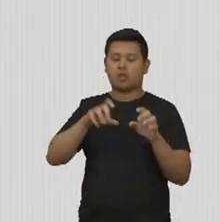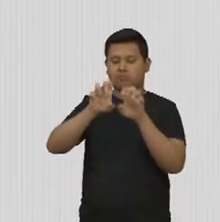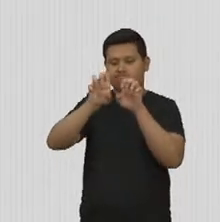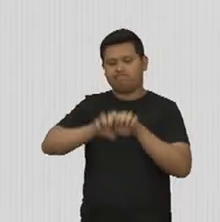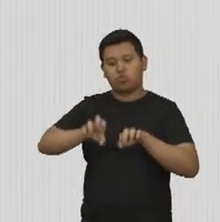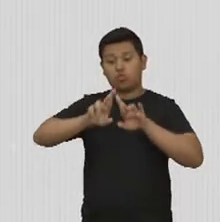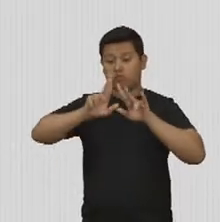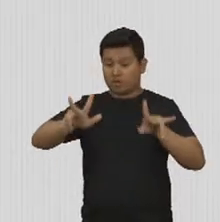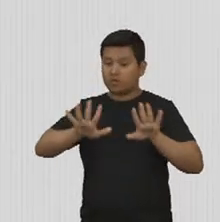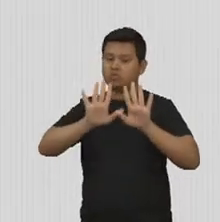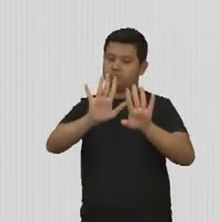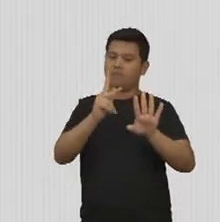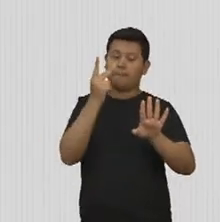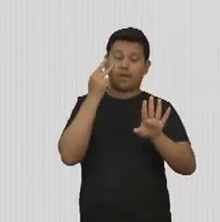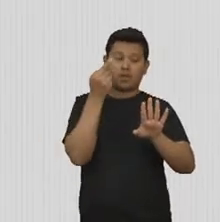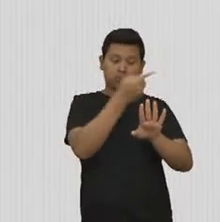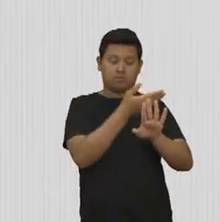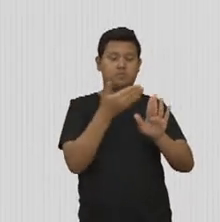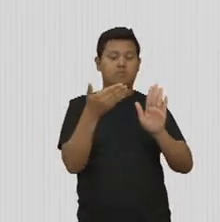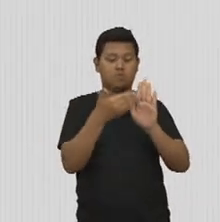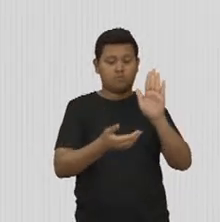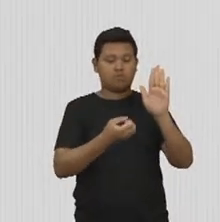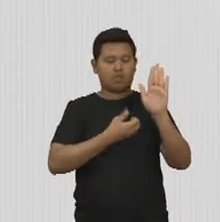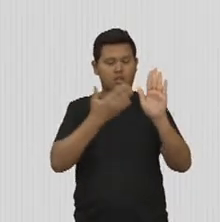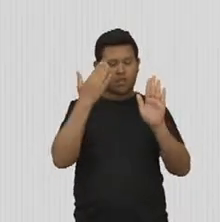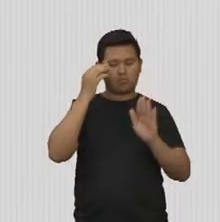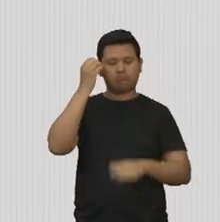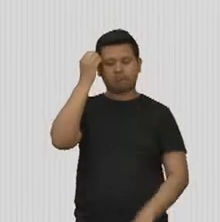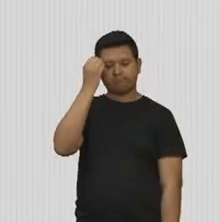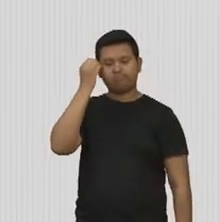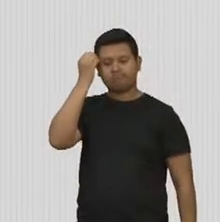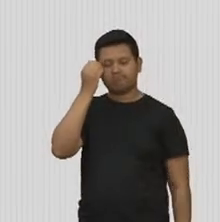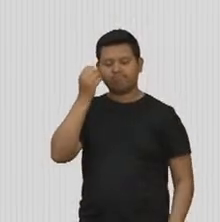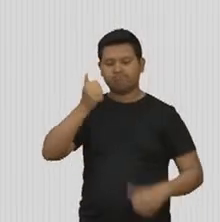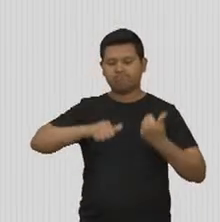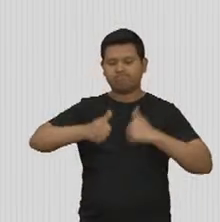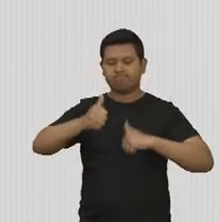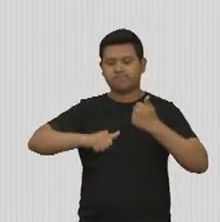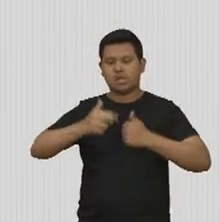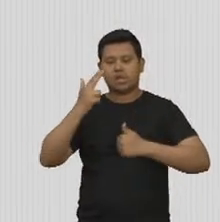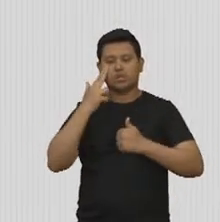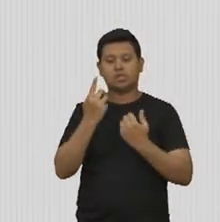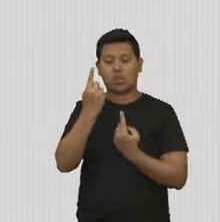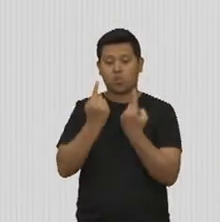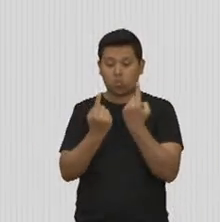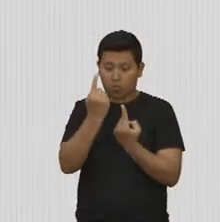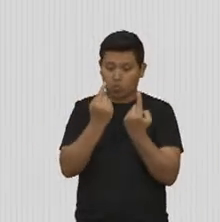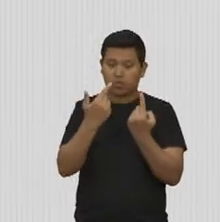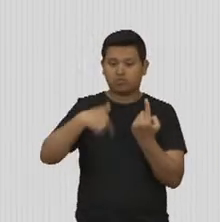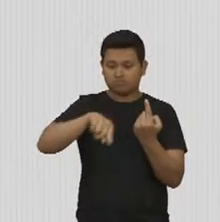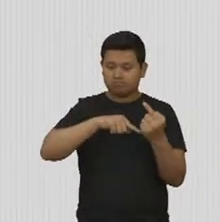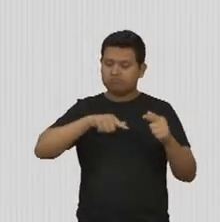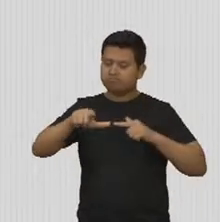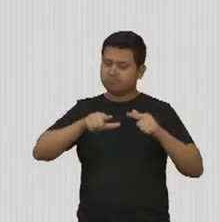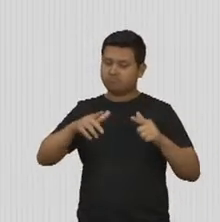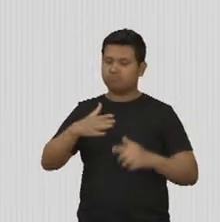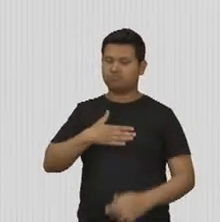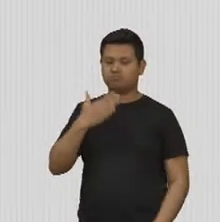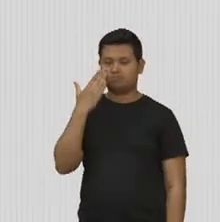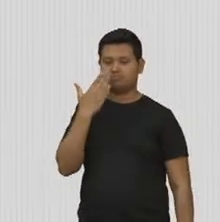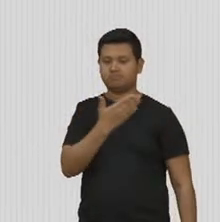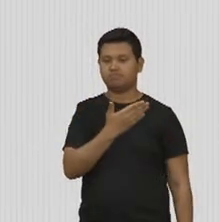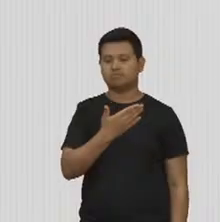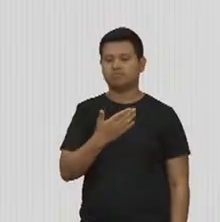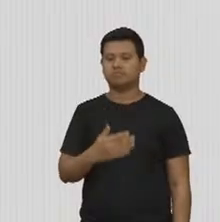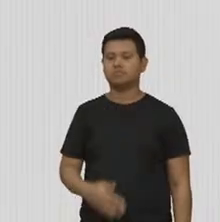pouco diferente, mas é para que vocês possam entender aí como está a distribuição dos nossos trabalhos. Você pode colocar, por favor, a